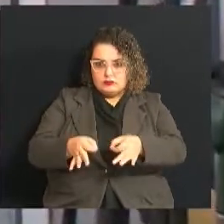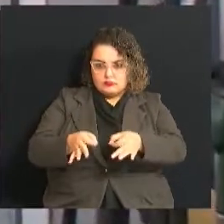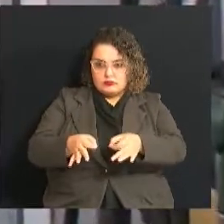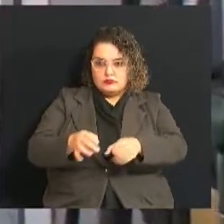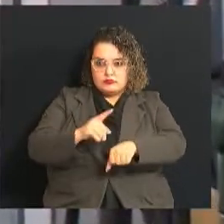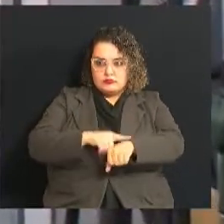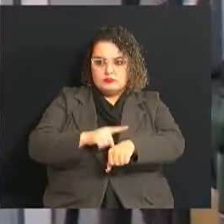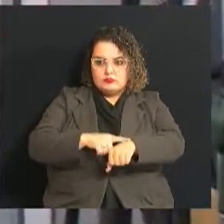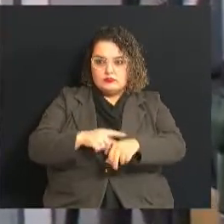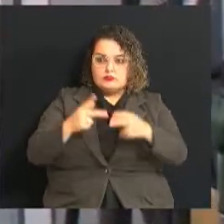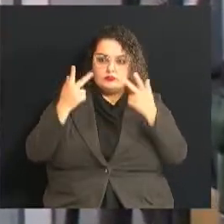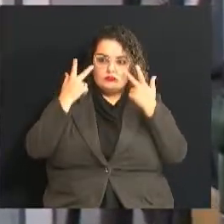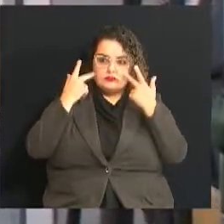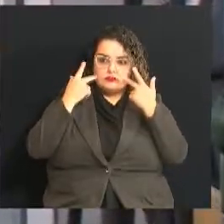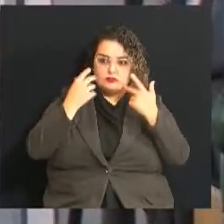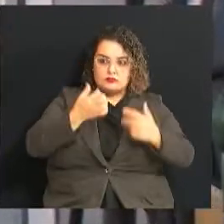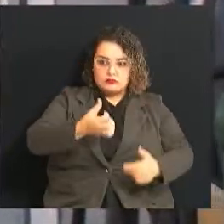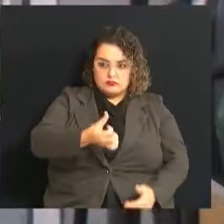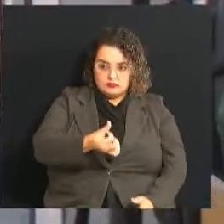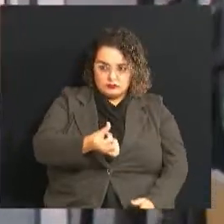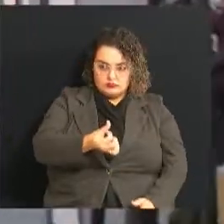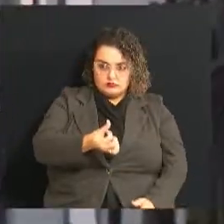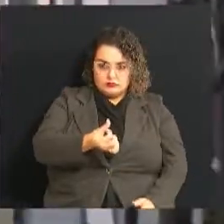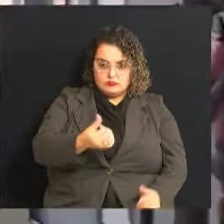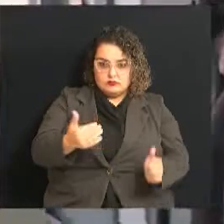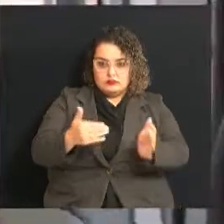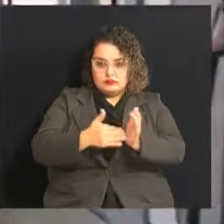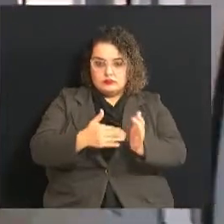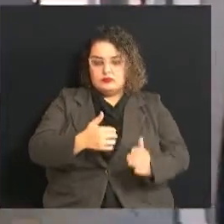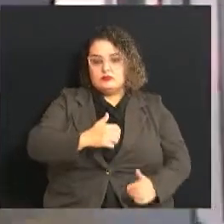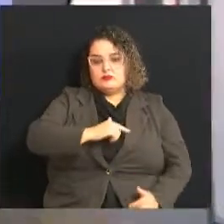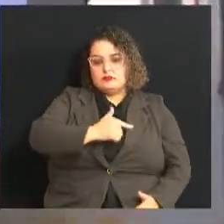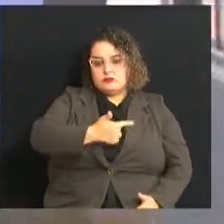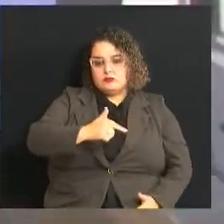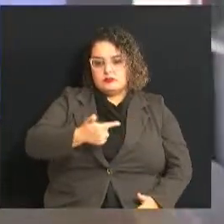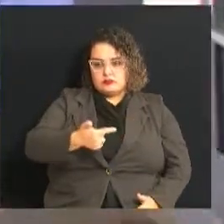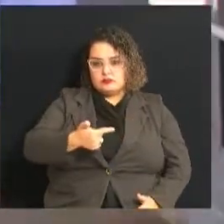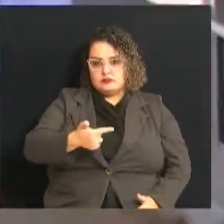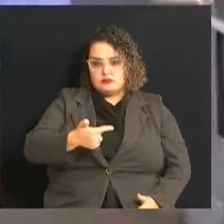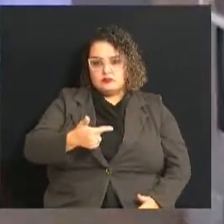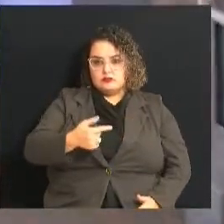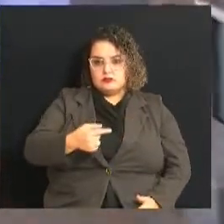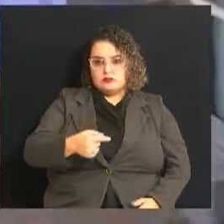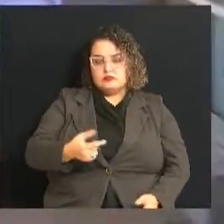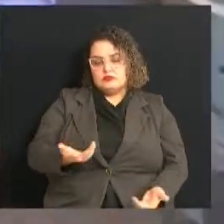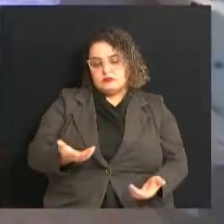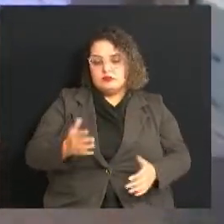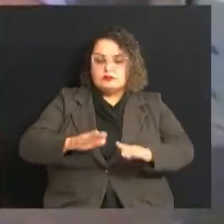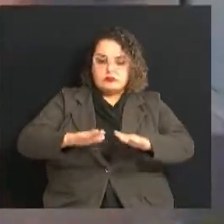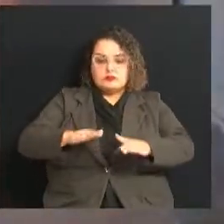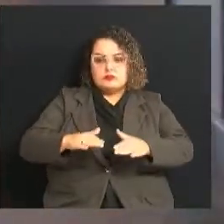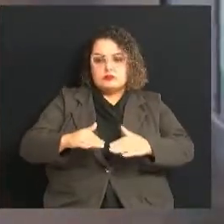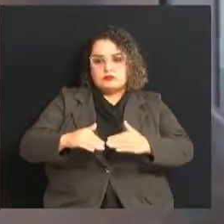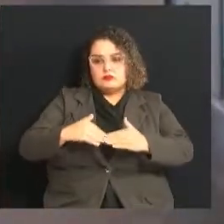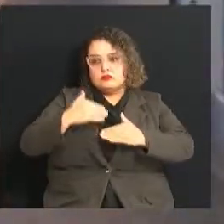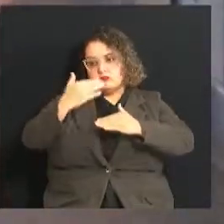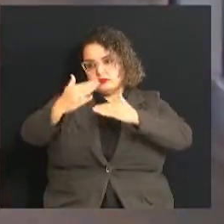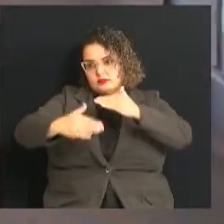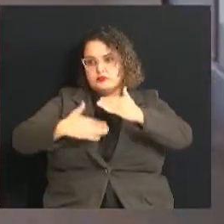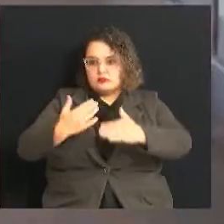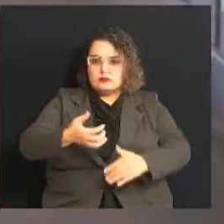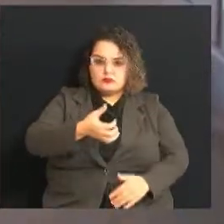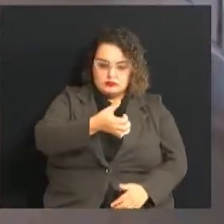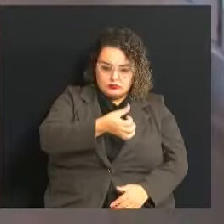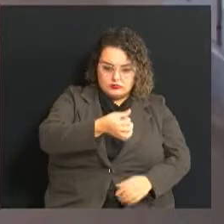usualmente o posto está aberto das 6 às 22 horas. Tá? Alguns postos ficam mais, né? Mas vamos trabalhar com essa faixa aí das 6 às